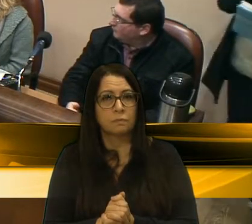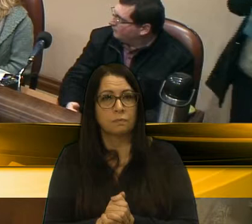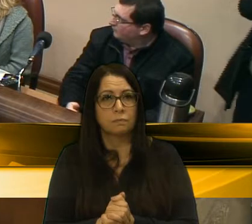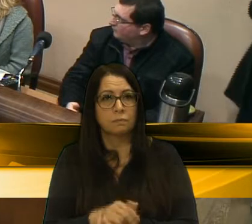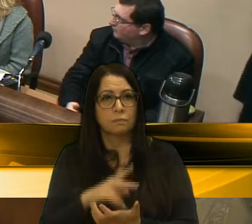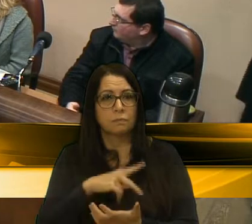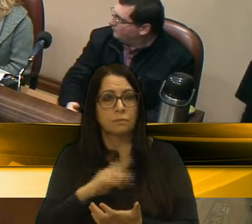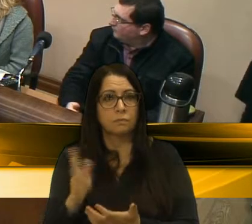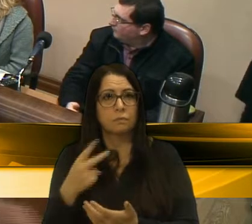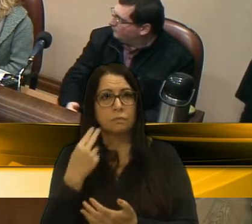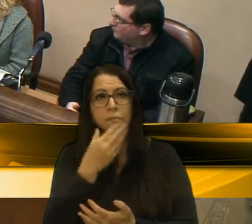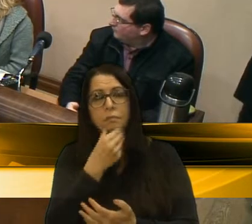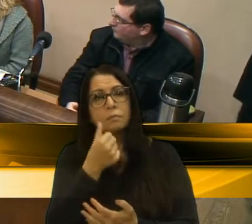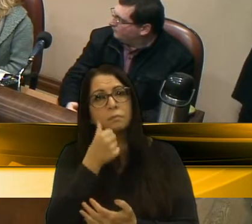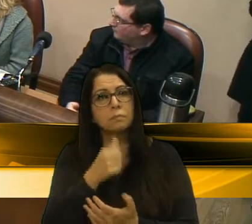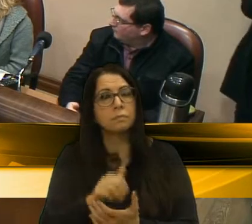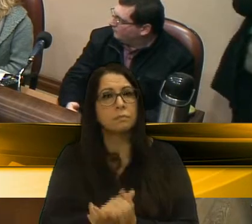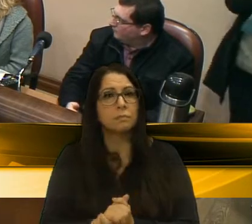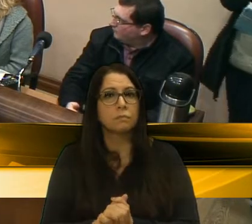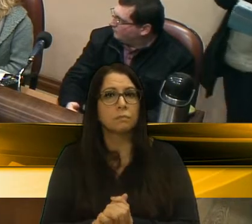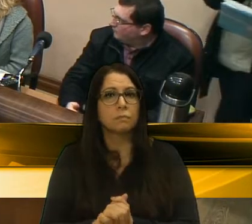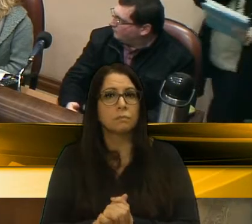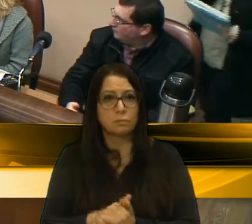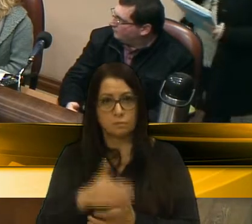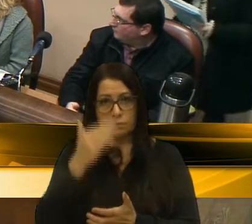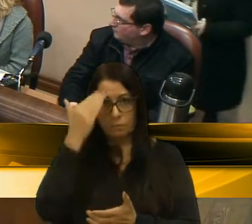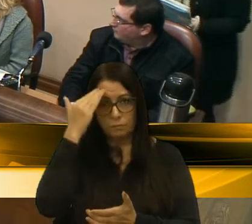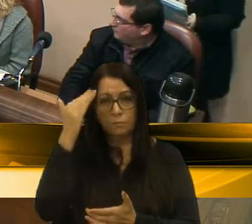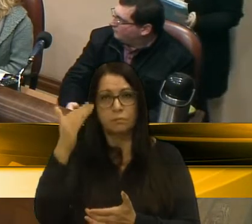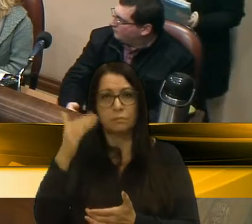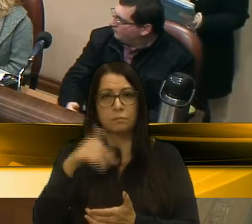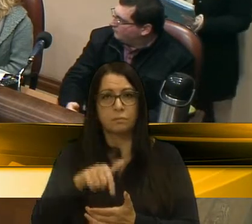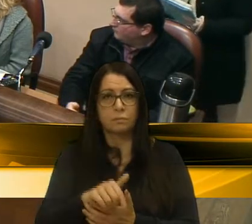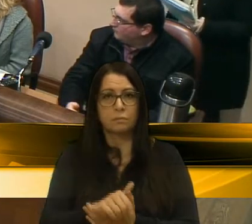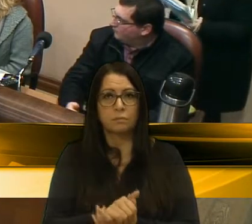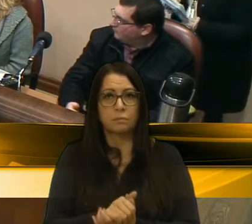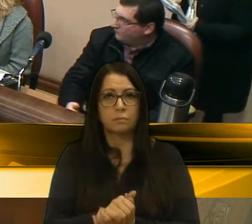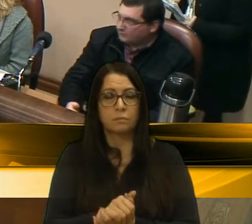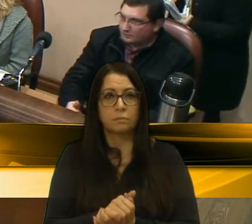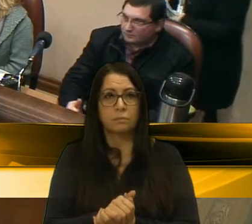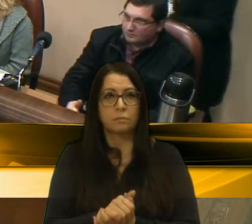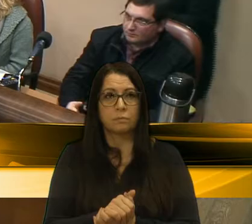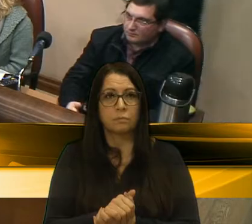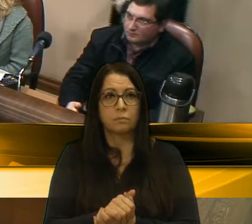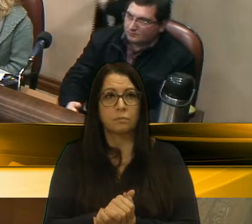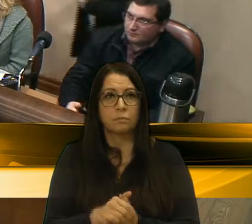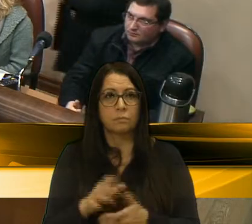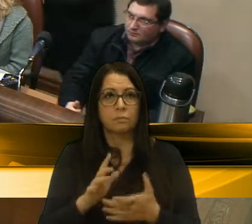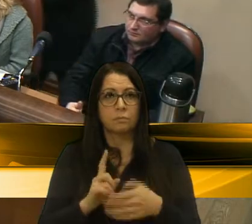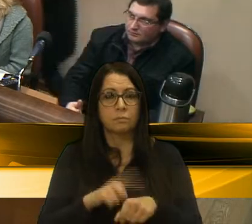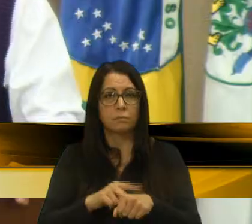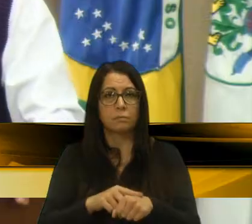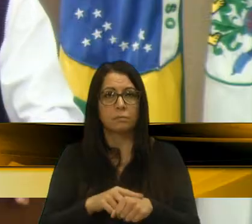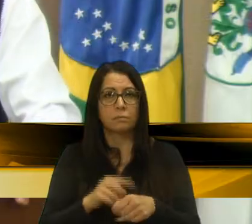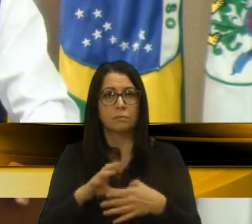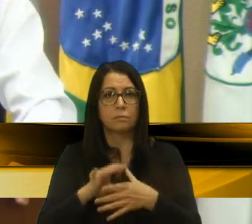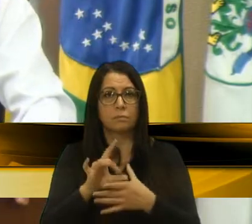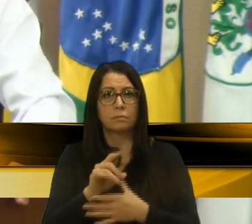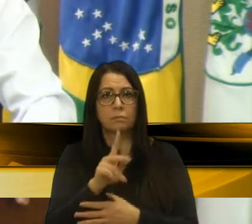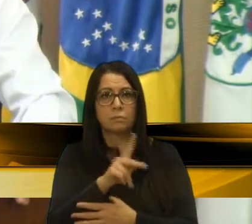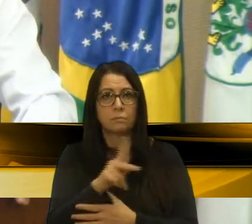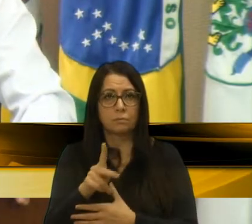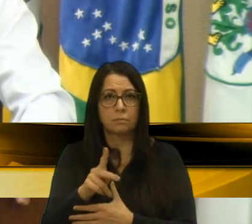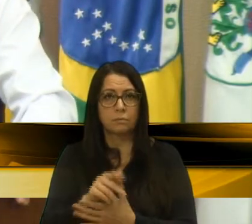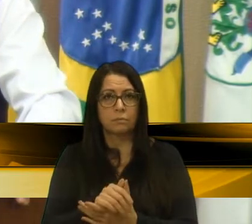Senhor presidente, senhoras e senhores vereadores, muito obrigado por você nos ceder a declaração de líder aqui, da bancada